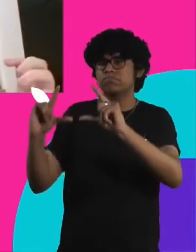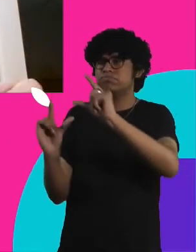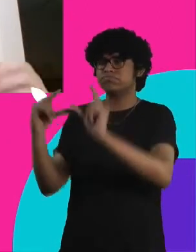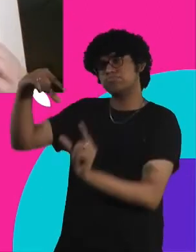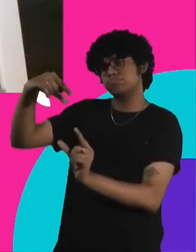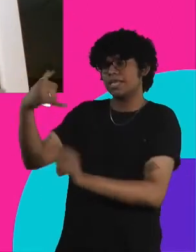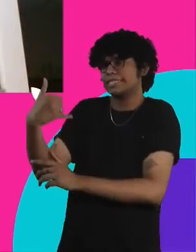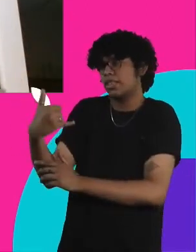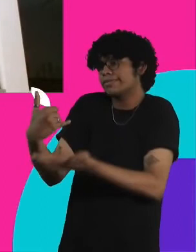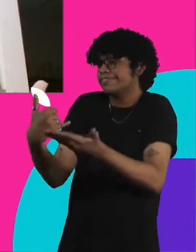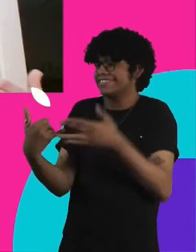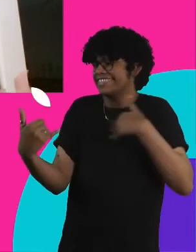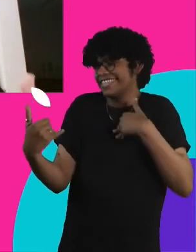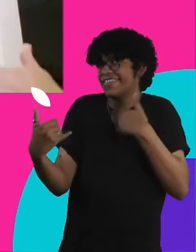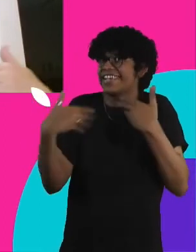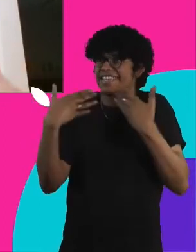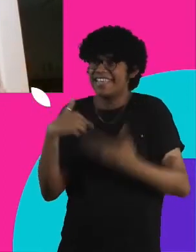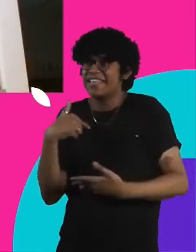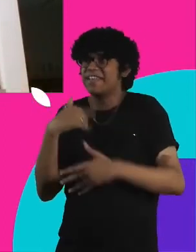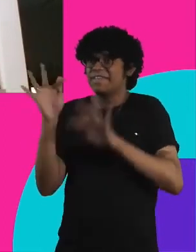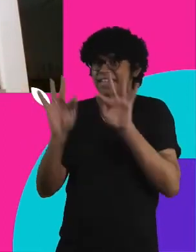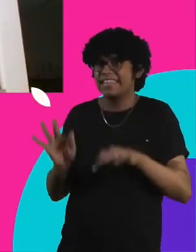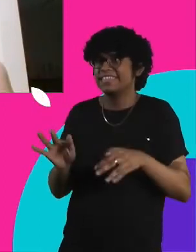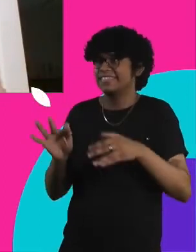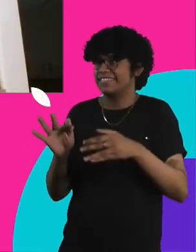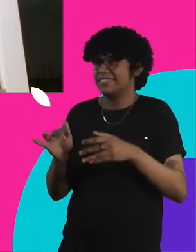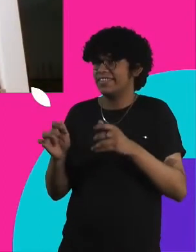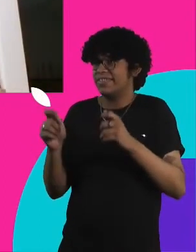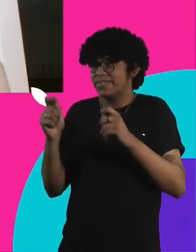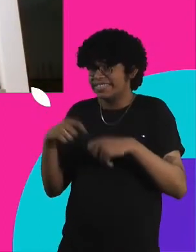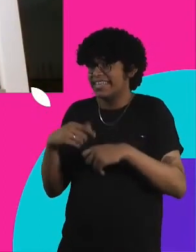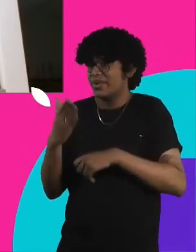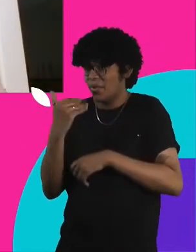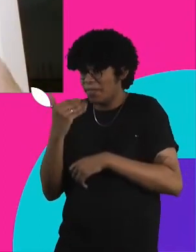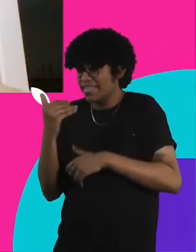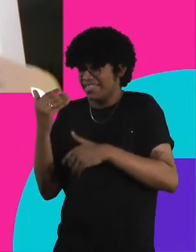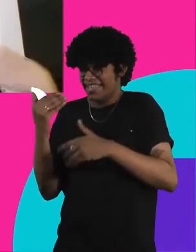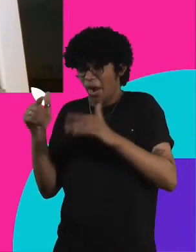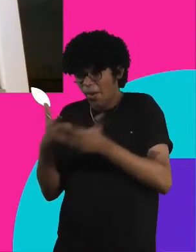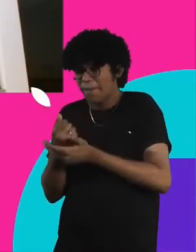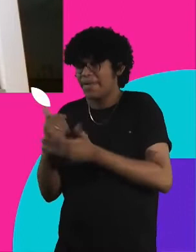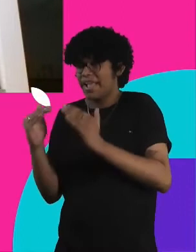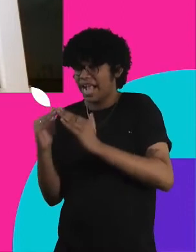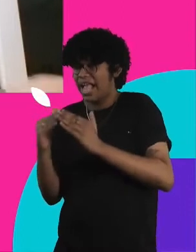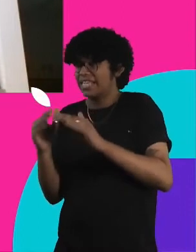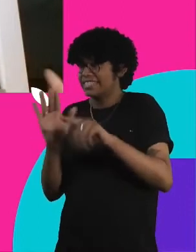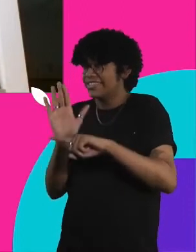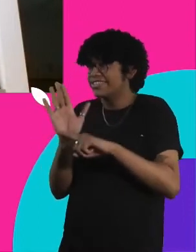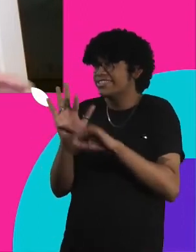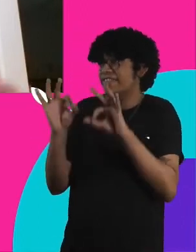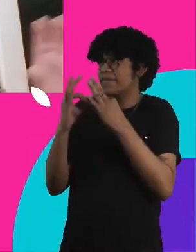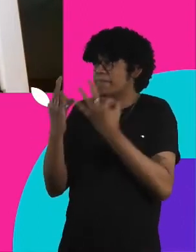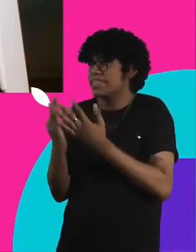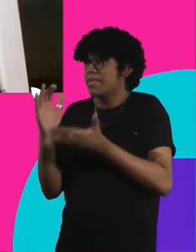olha, eu estou muito feliz porque eu estou colocando comida, mas eu estou na minha casa, eu ajudei a minha família, eu, meu marido,